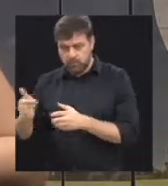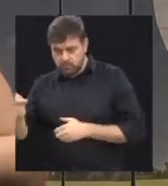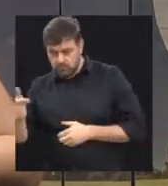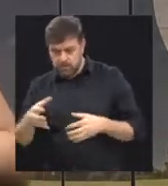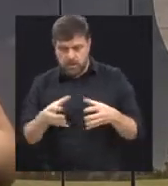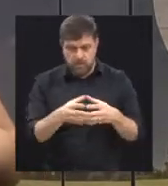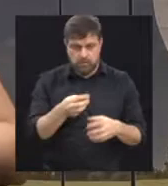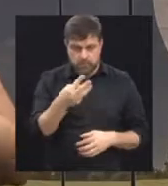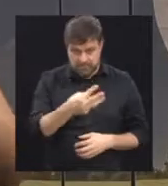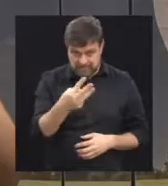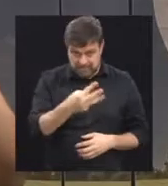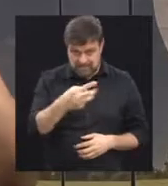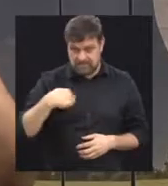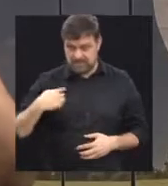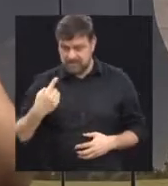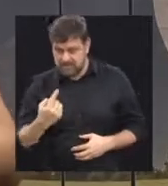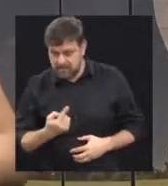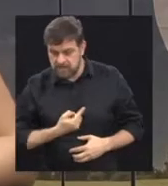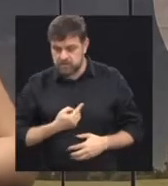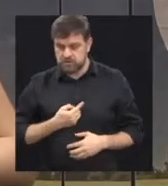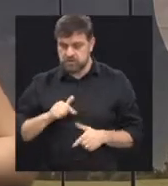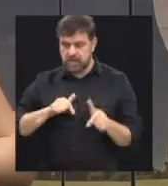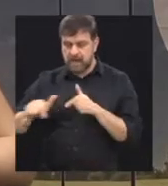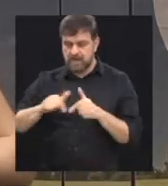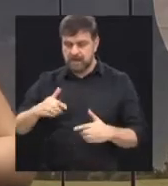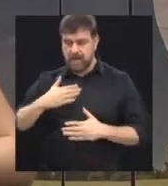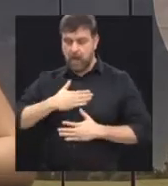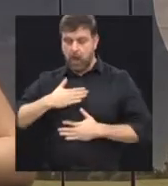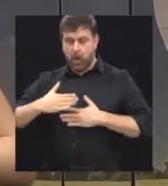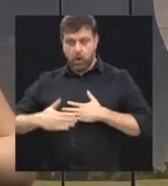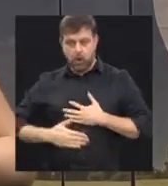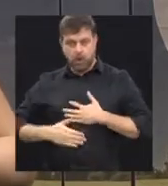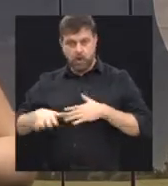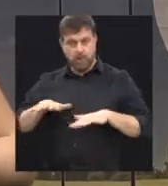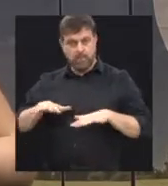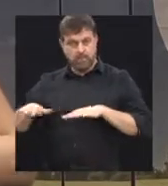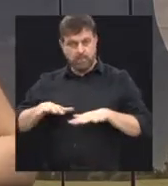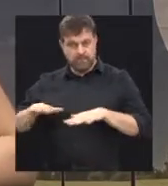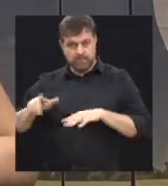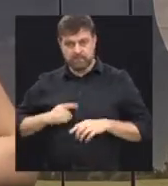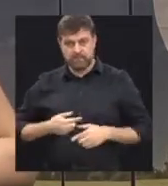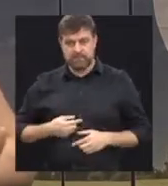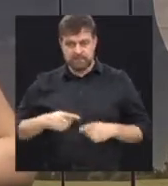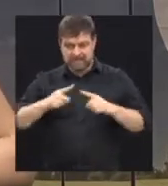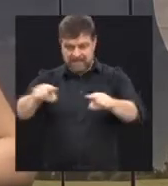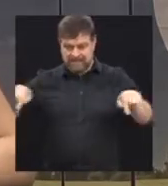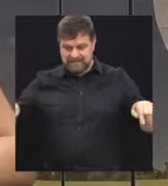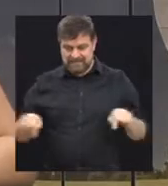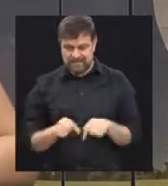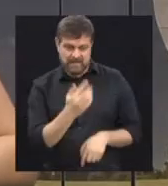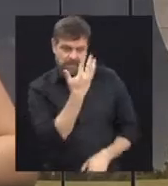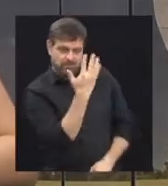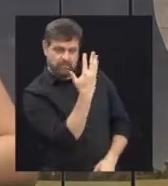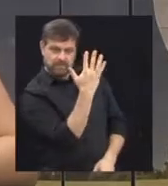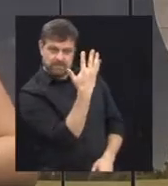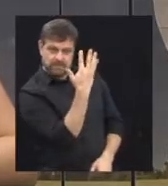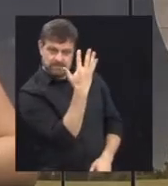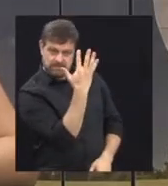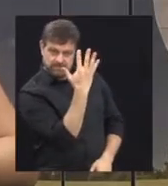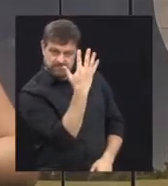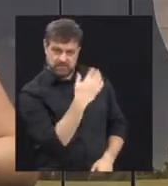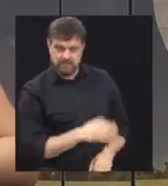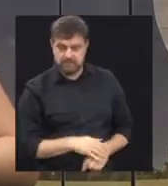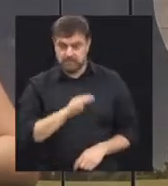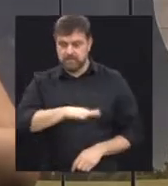no começo do agrupamento 3, nós trabalhamos muito com a psicomotricidade. Então, nós temos salas lá, todas espelhadas. Em alguns